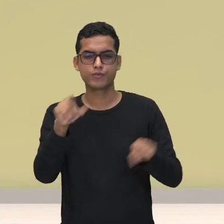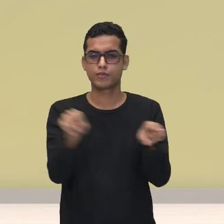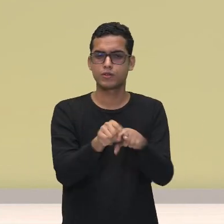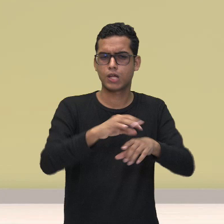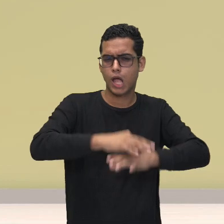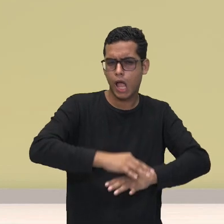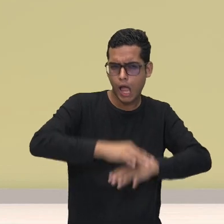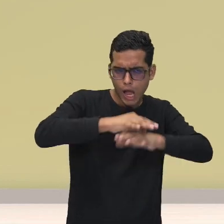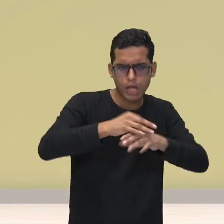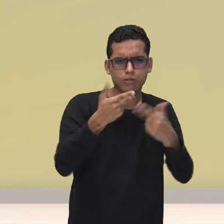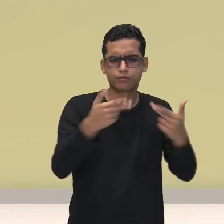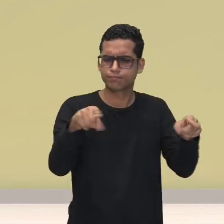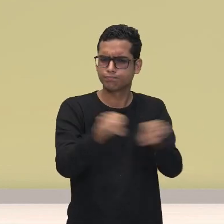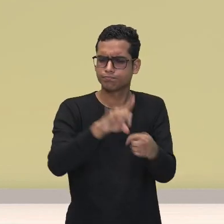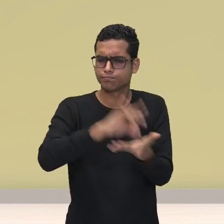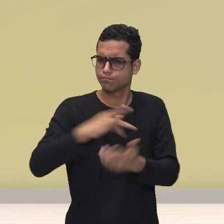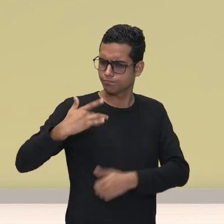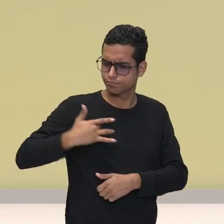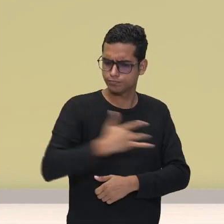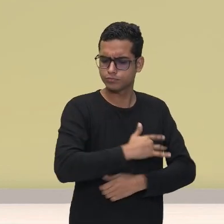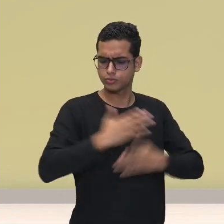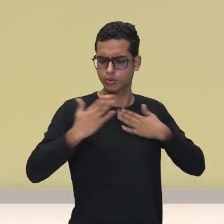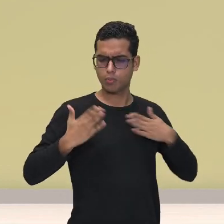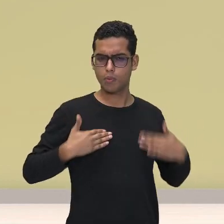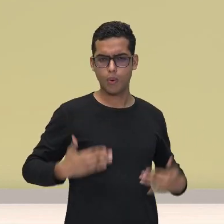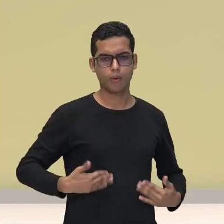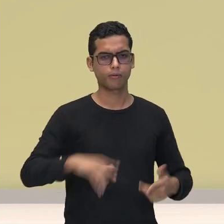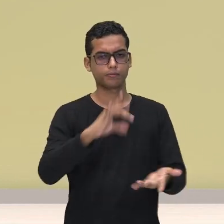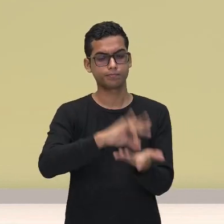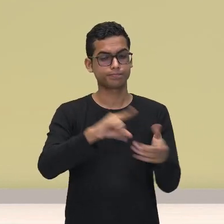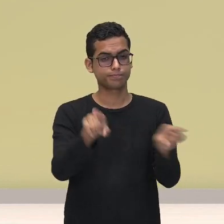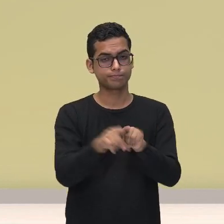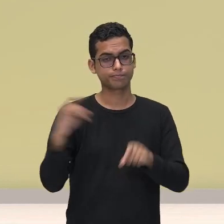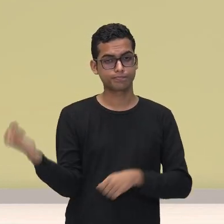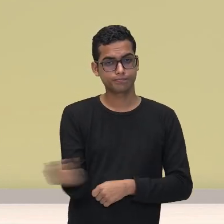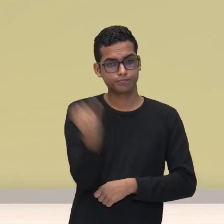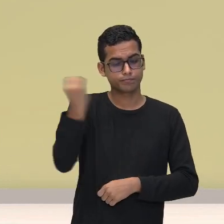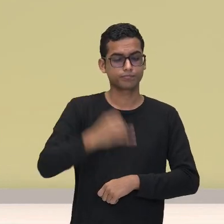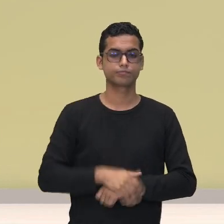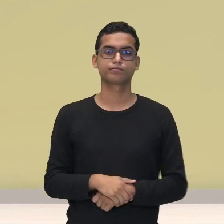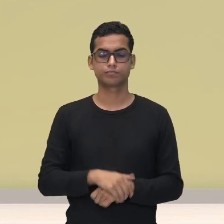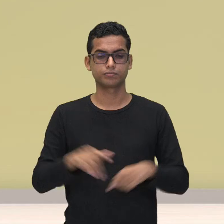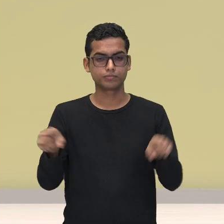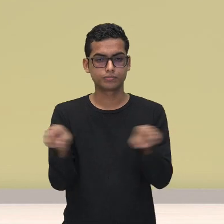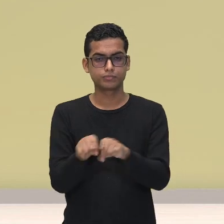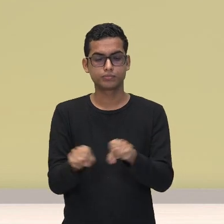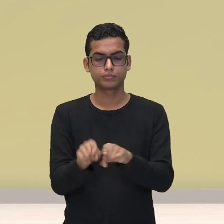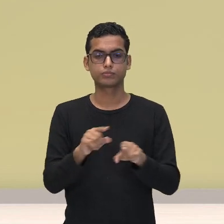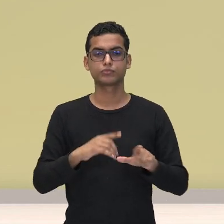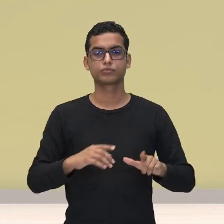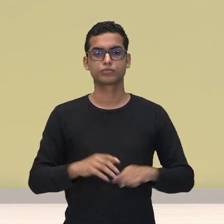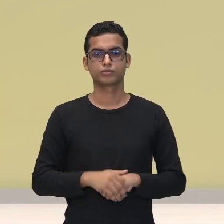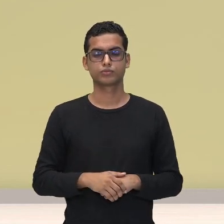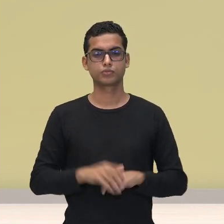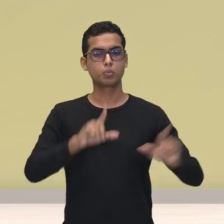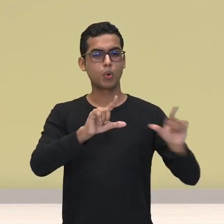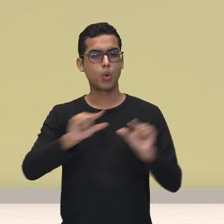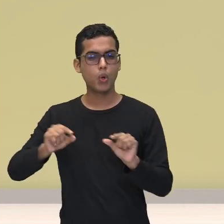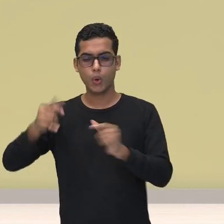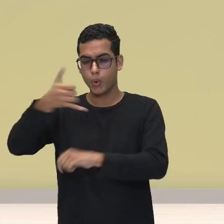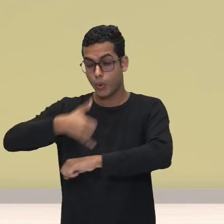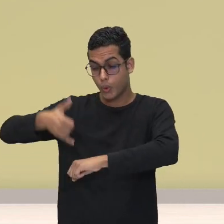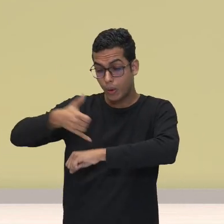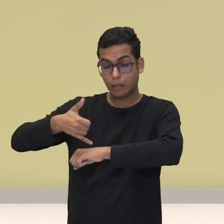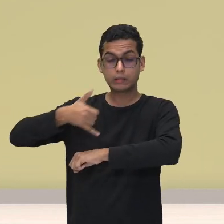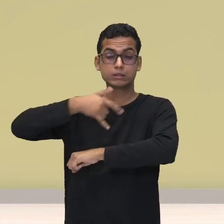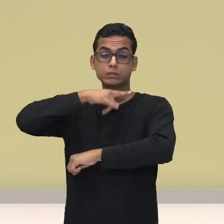comer alimentos mais saudáveis. É super importante, né? Diminuir a ingestão ali de gorduras que são